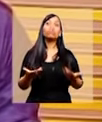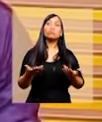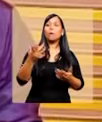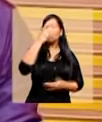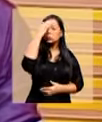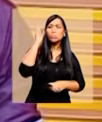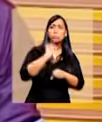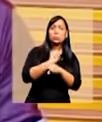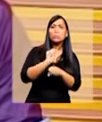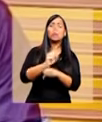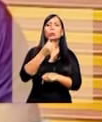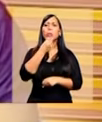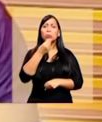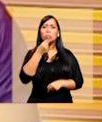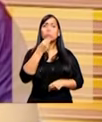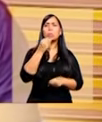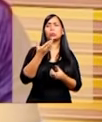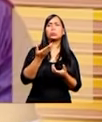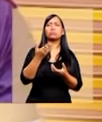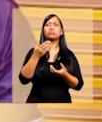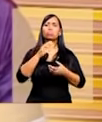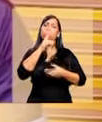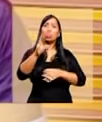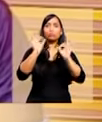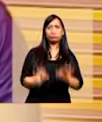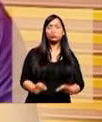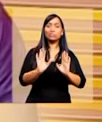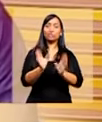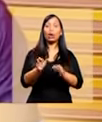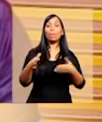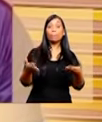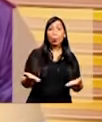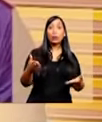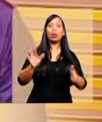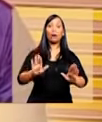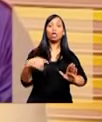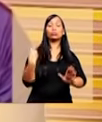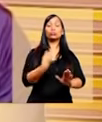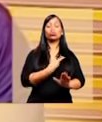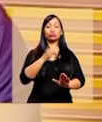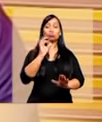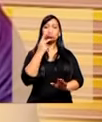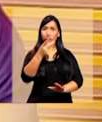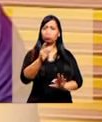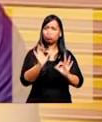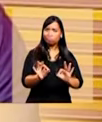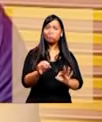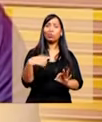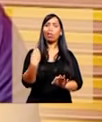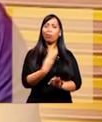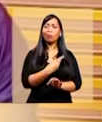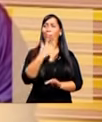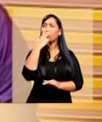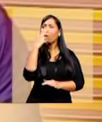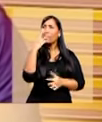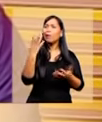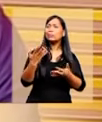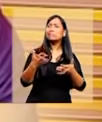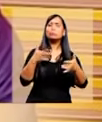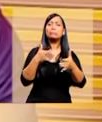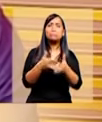Geralmente as pessoas esperam que o filósofo ele responda com definições, né? Mas na medida em que a gente define, a gente